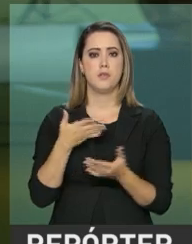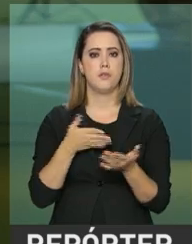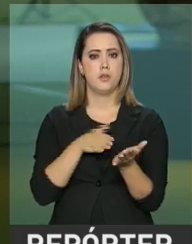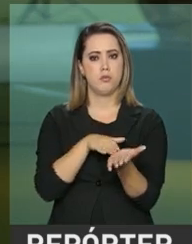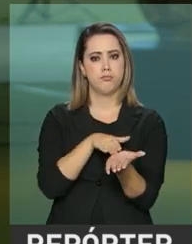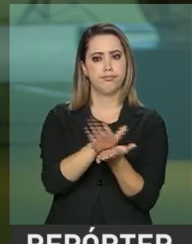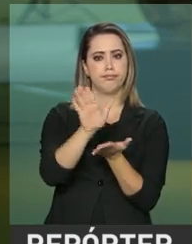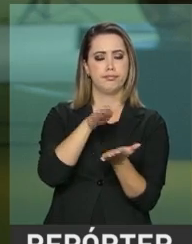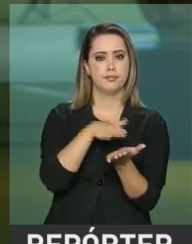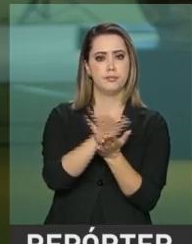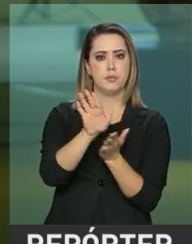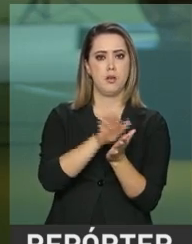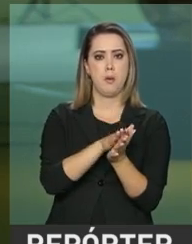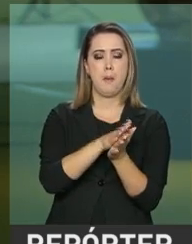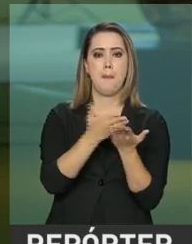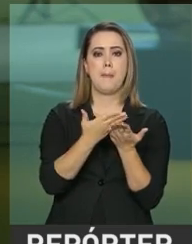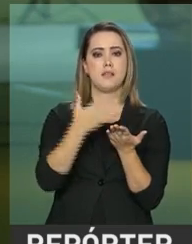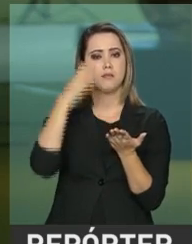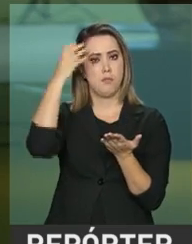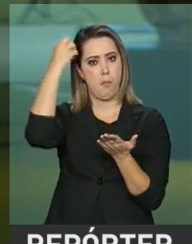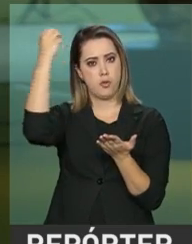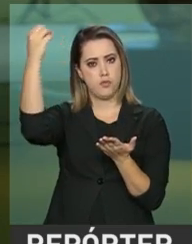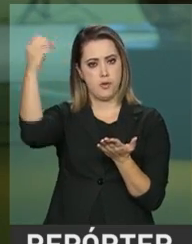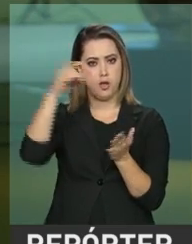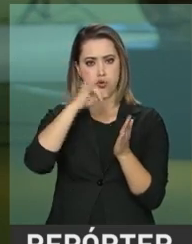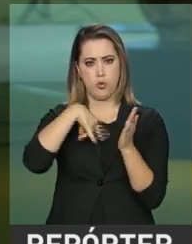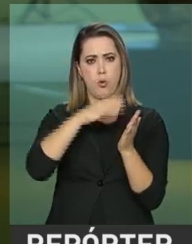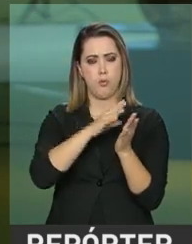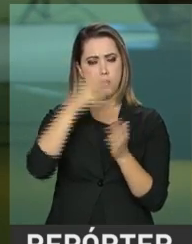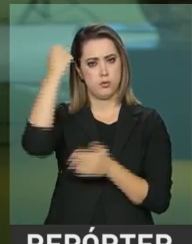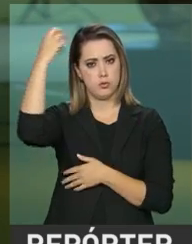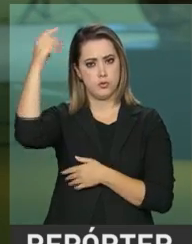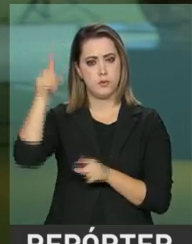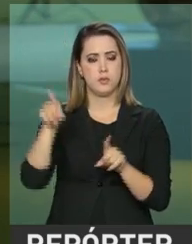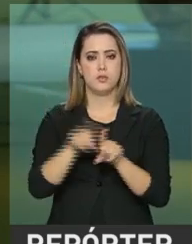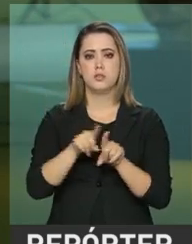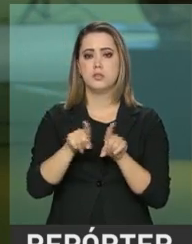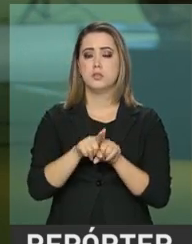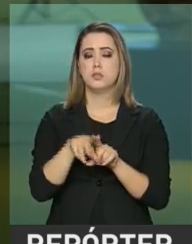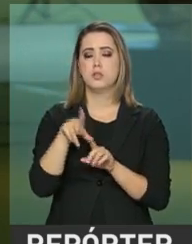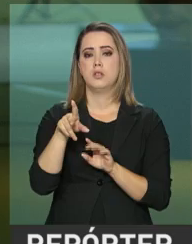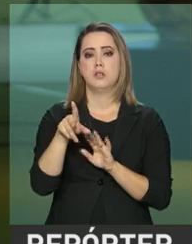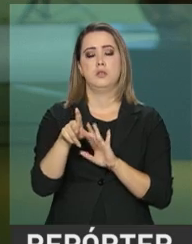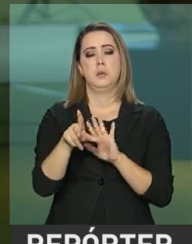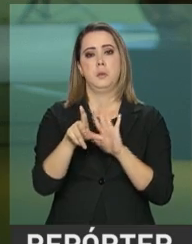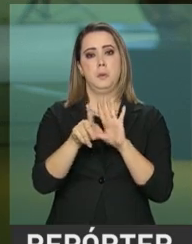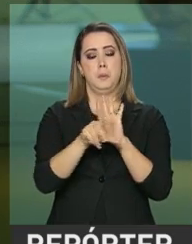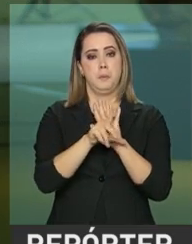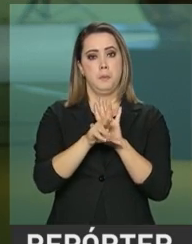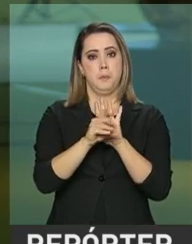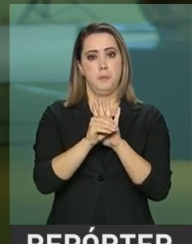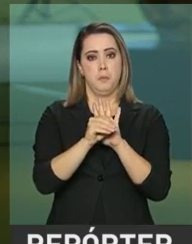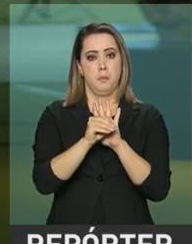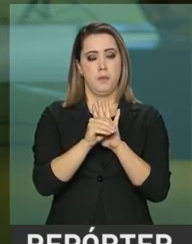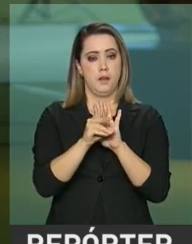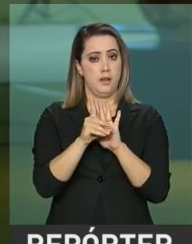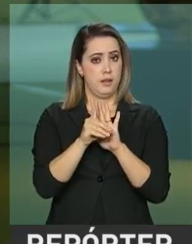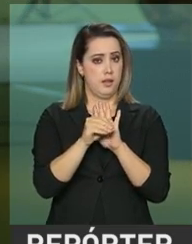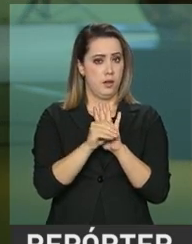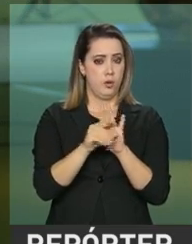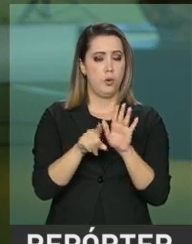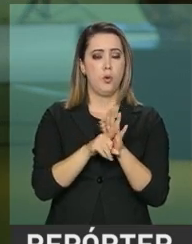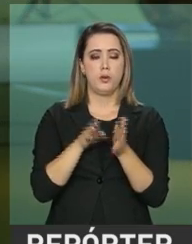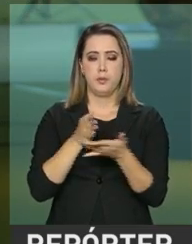de passaportes no país, e o projeto de lei de diretrizes orçamentárias do ano que vem, que foi